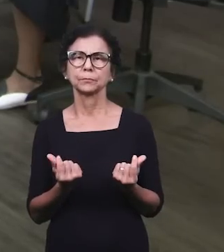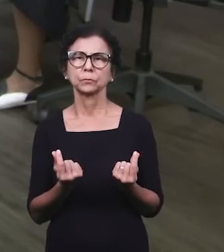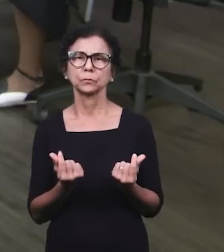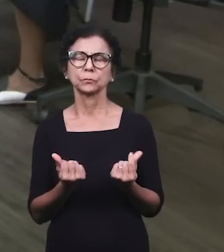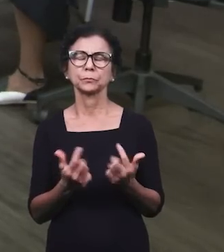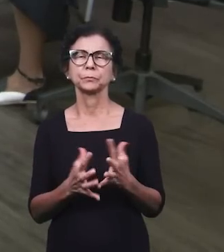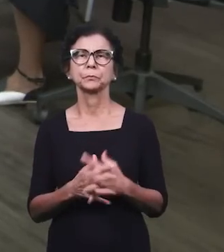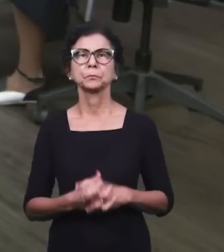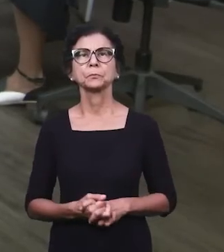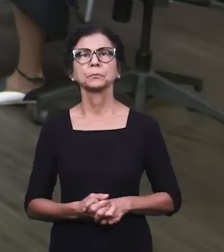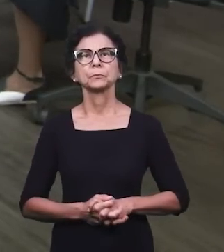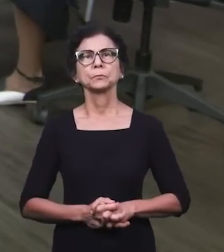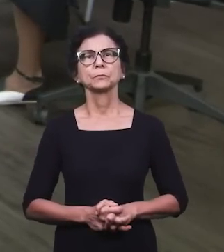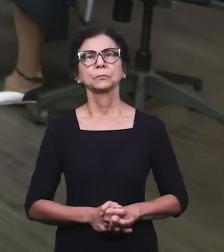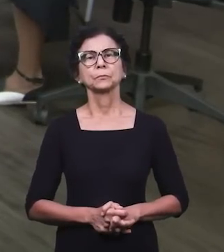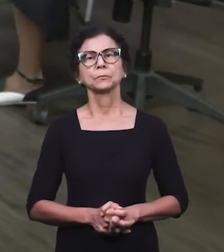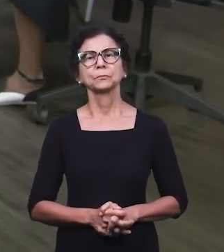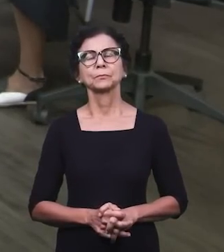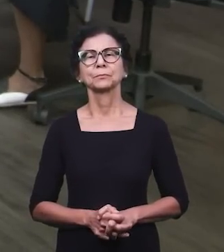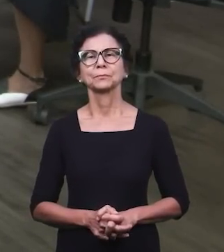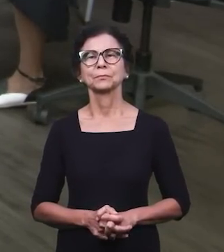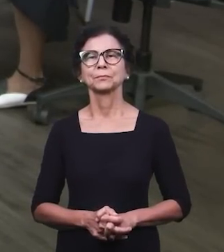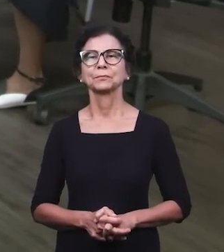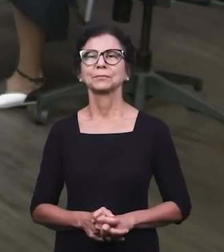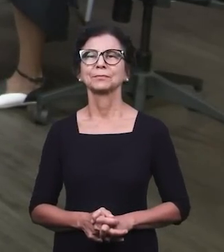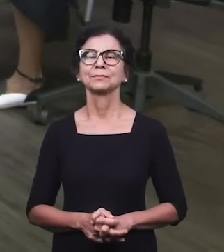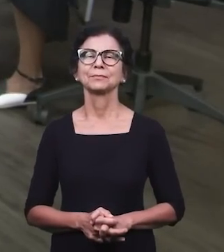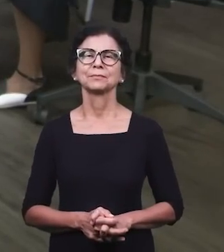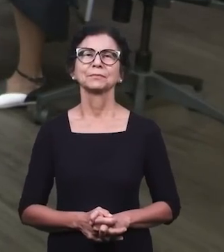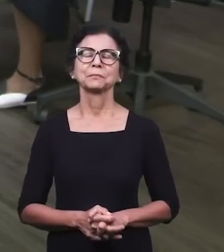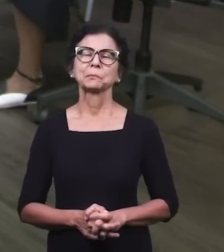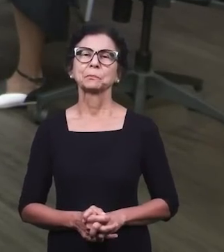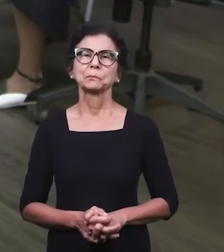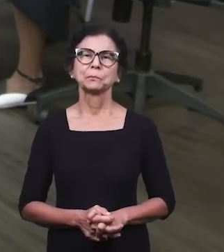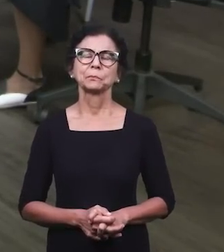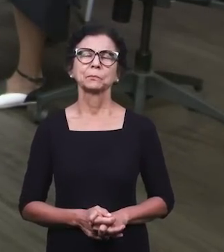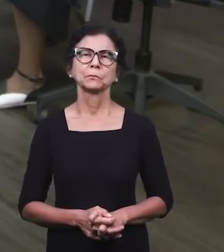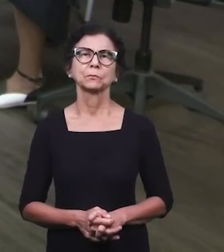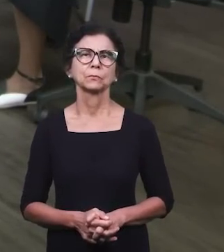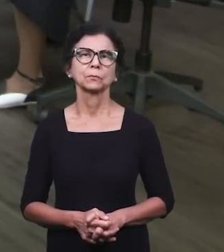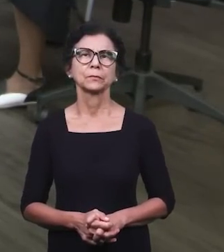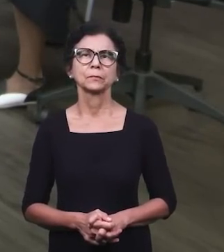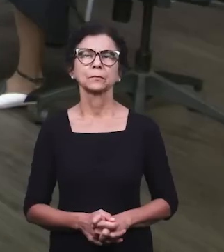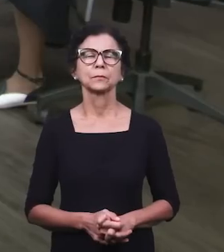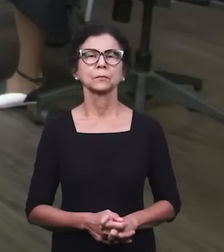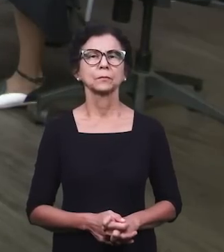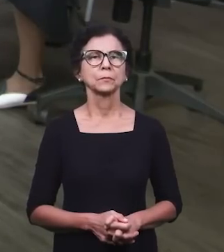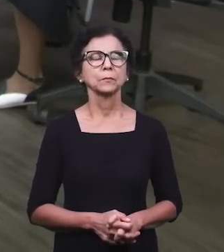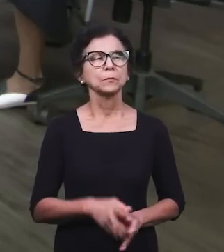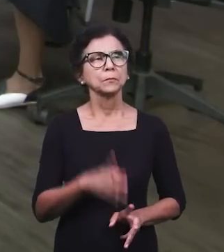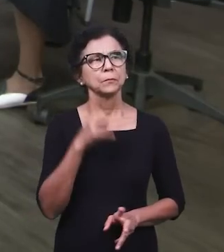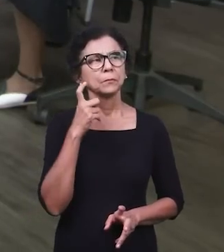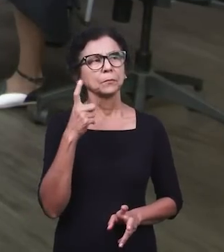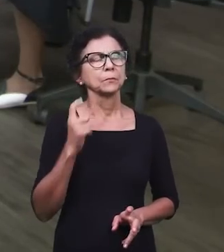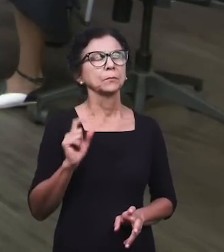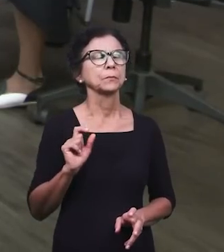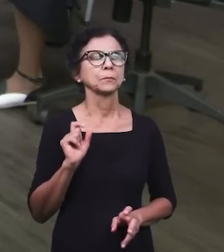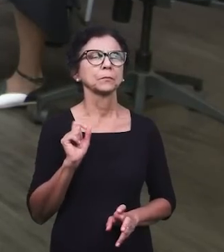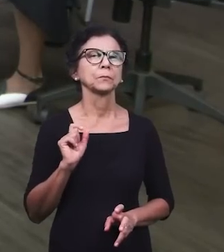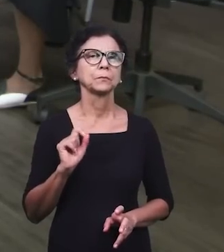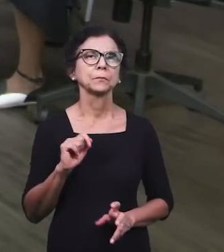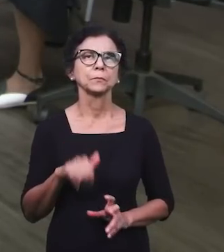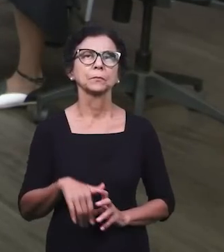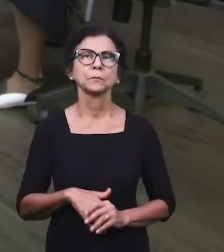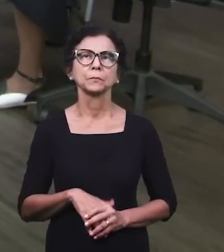Dar um passo atrás para depois dar 2 passos à frente, né? E é interessante, você tocou nesse assunto, Júlio, antes, e aí eu já vou